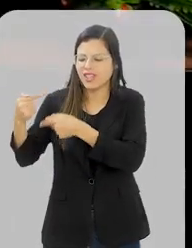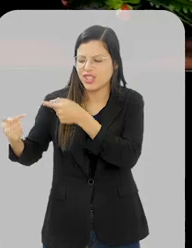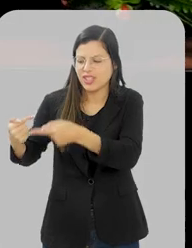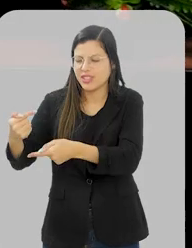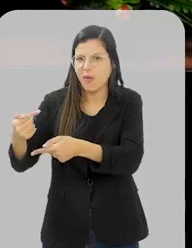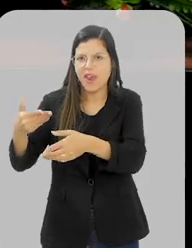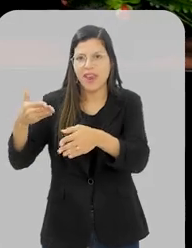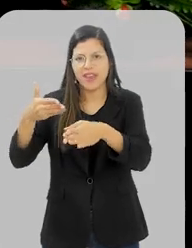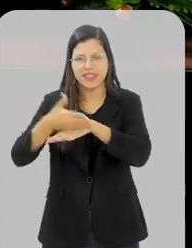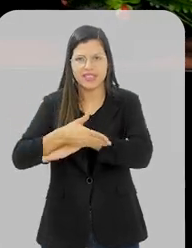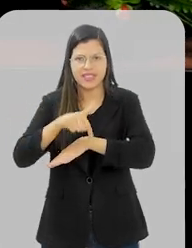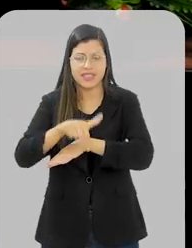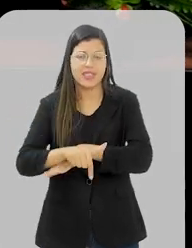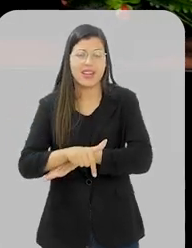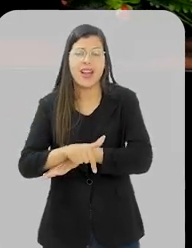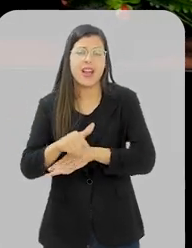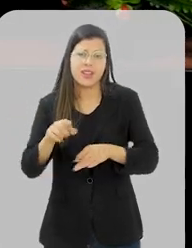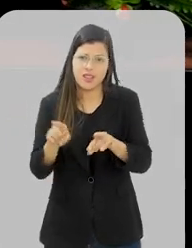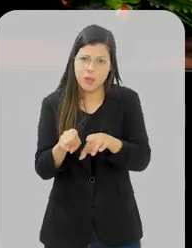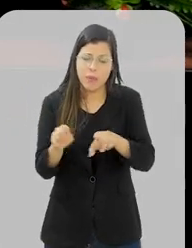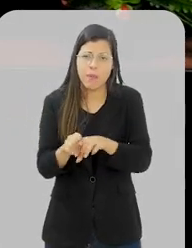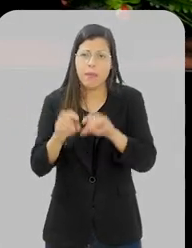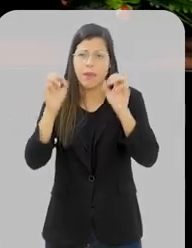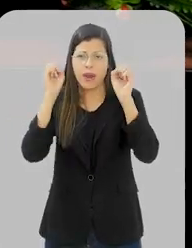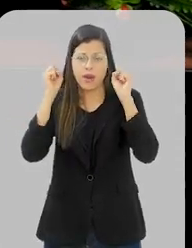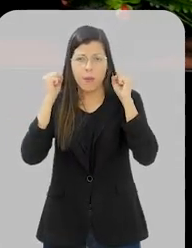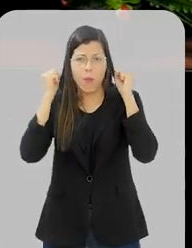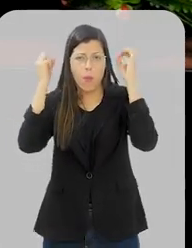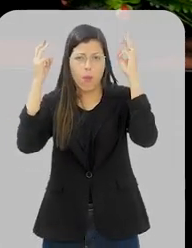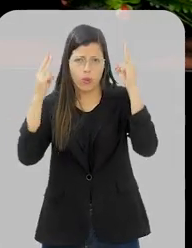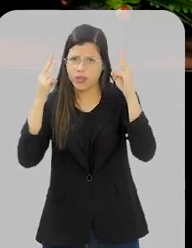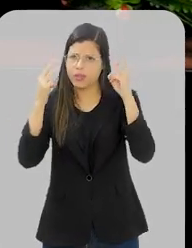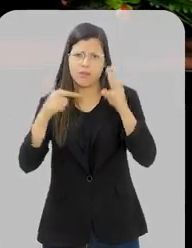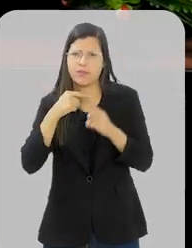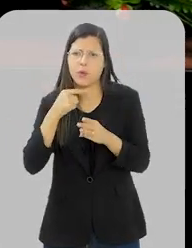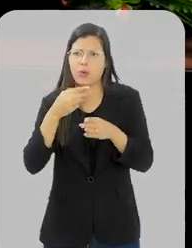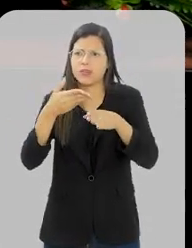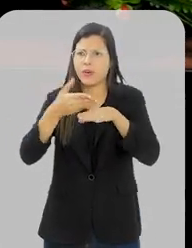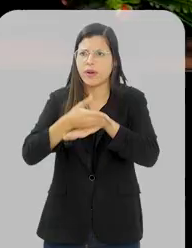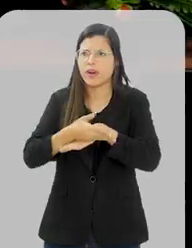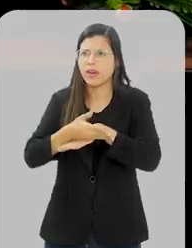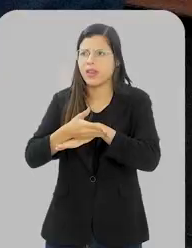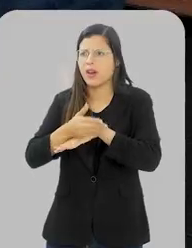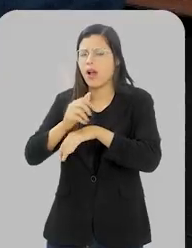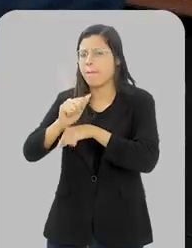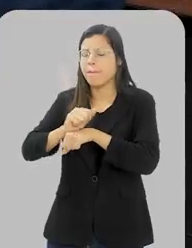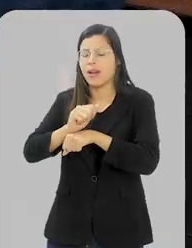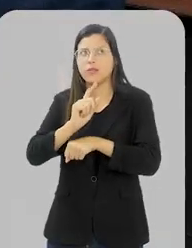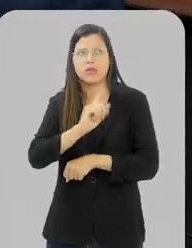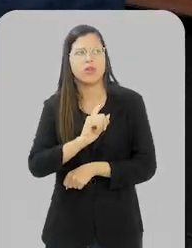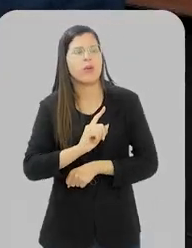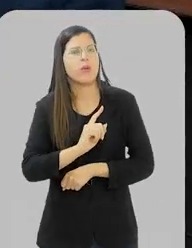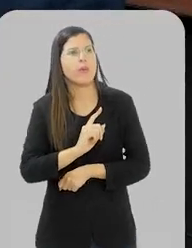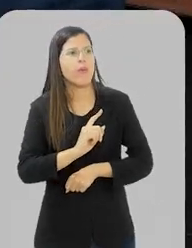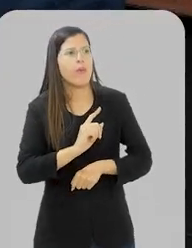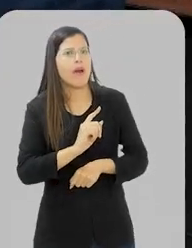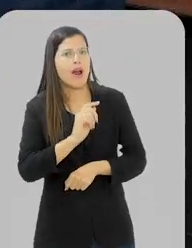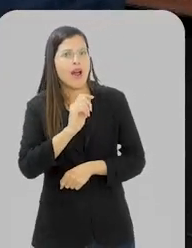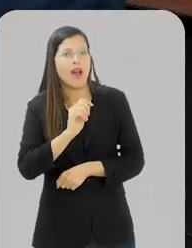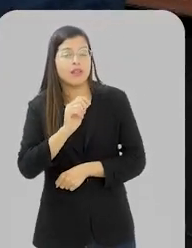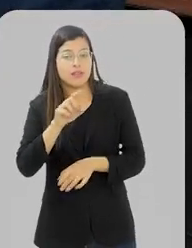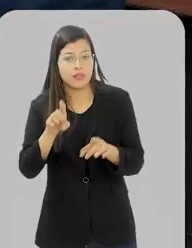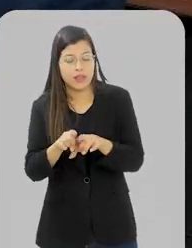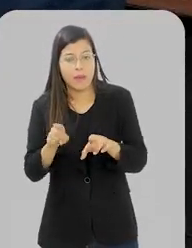Moisés não entrou na terra prometida por ter pecado diante de Deus bateu na Pedra ao invés de pedir Abraão também Abraão não é é